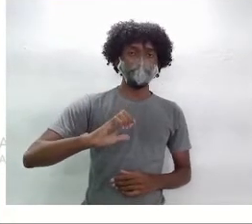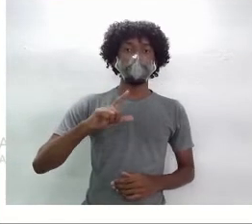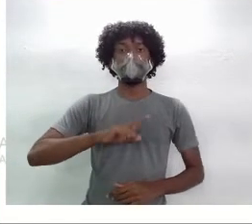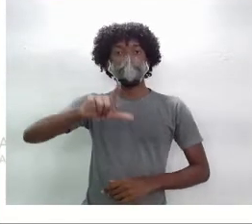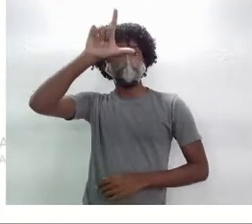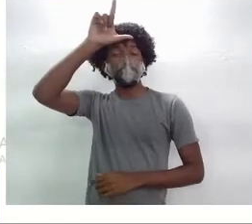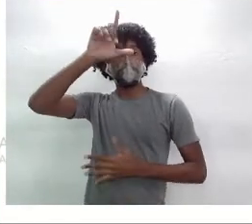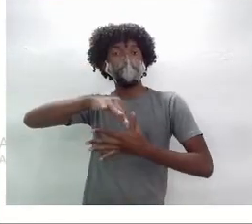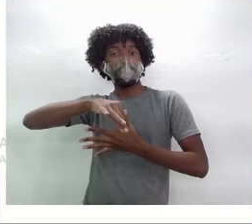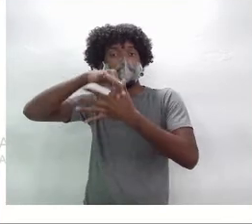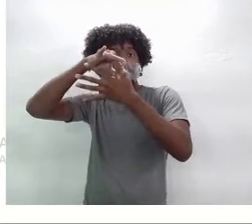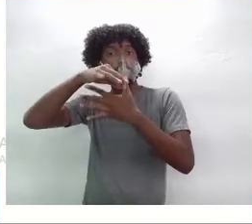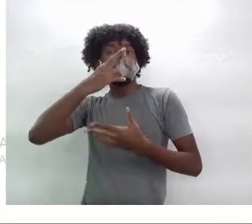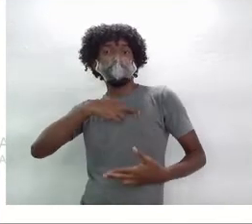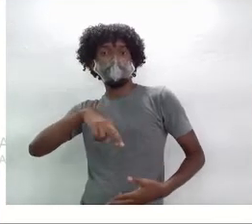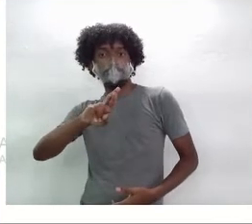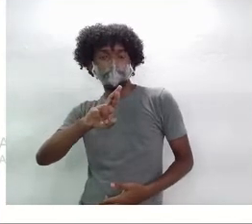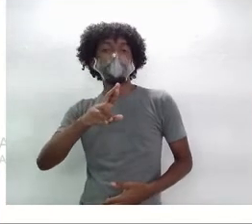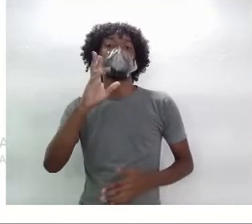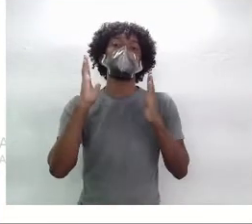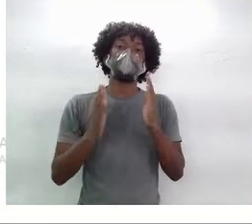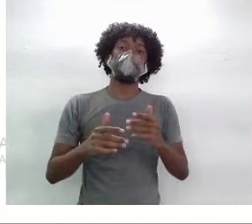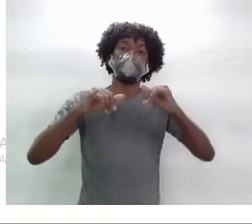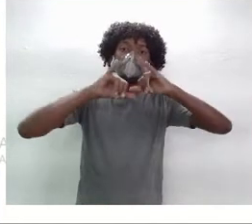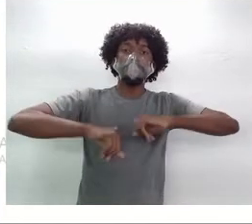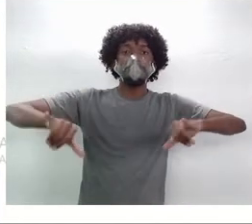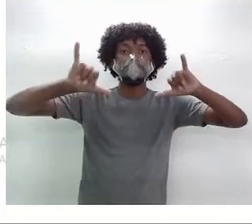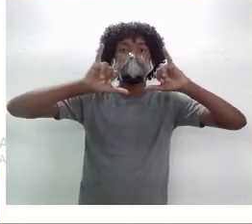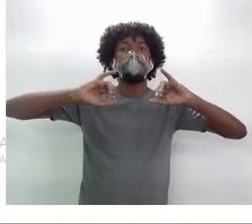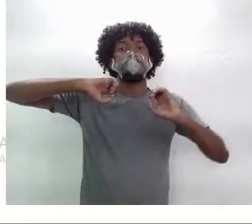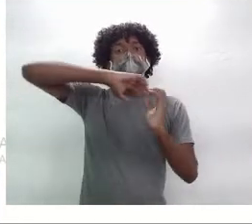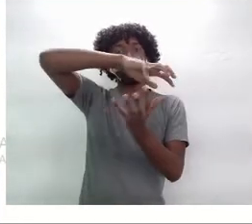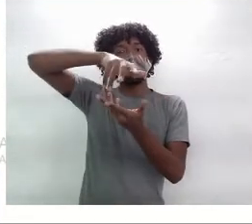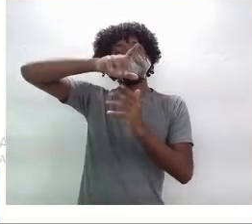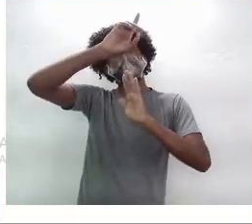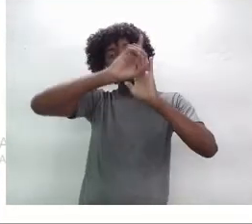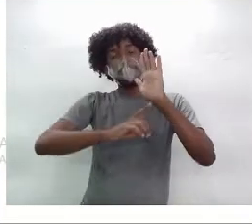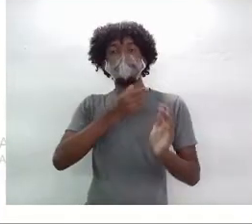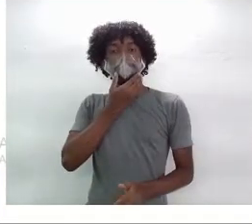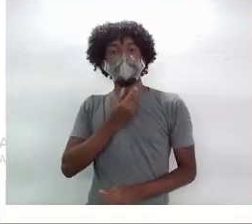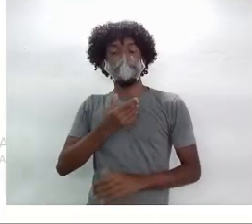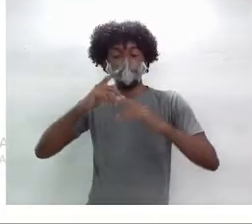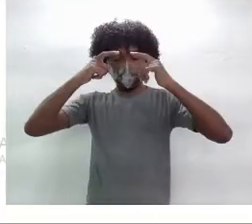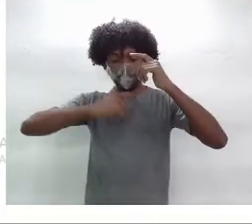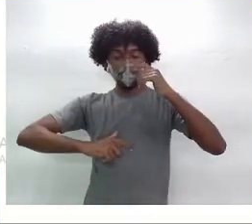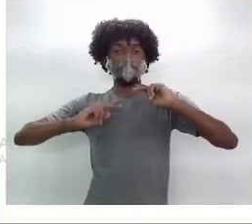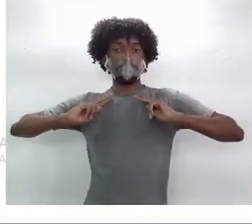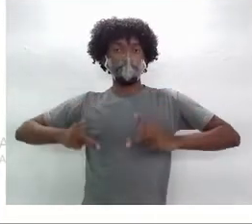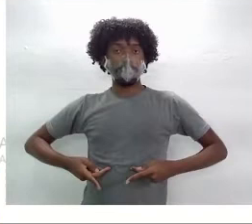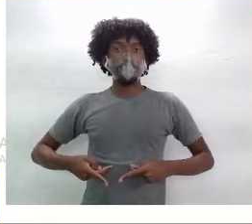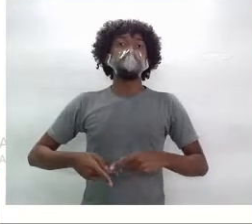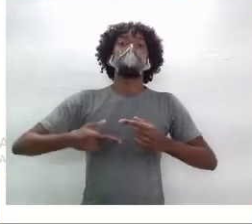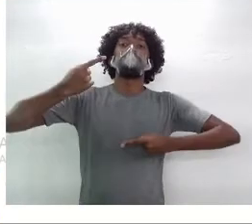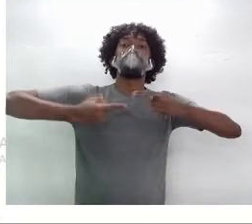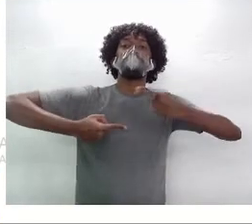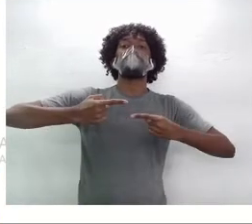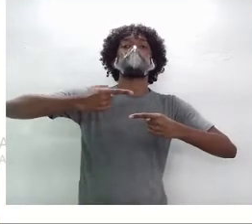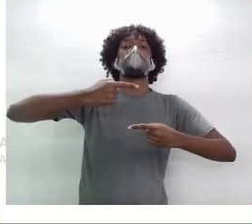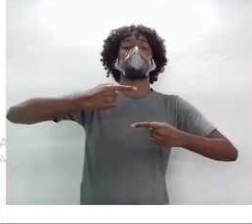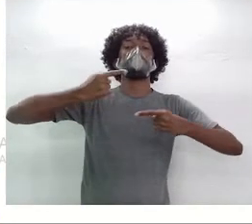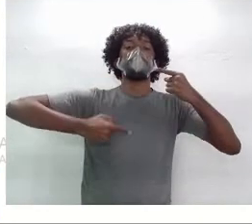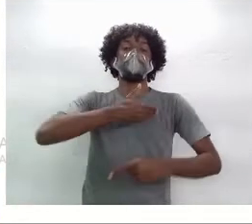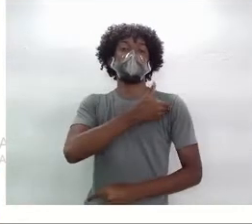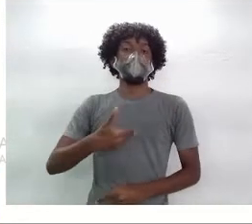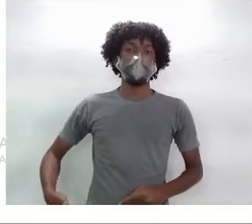a Declaração Universal dos Direitos do Homem, políticas públicas, mídias e a tradição